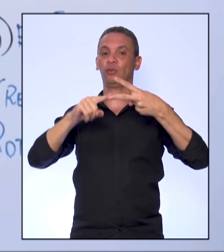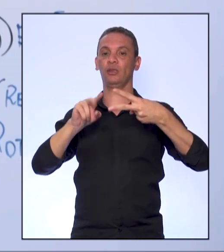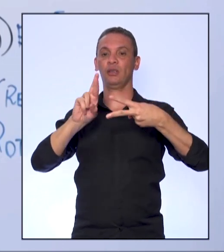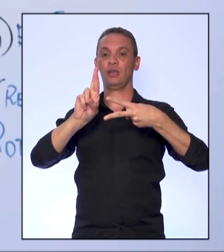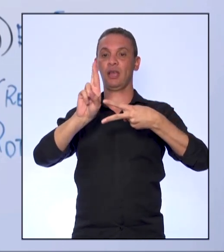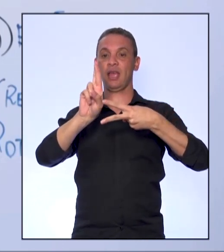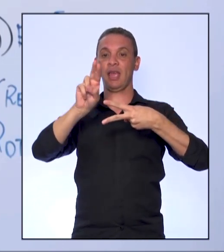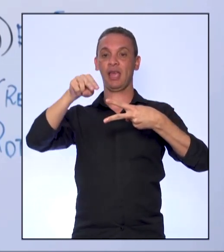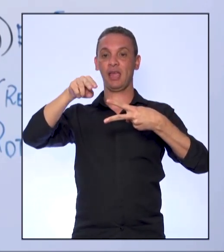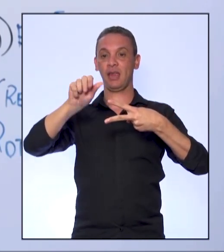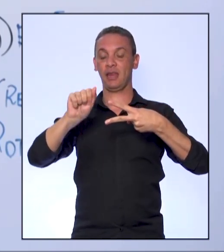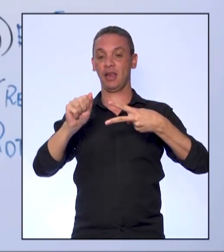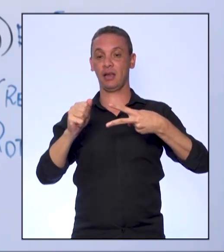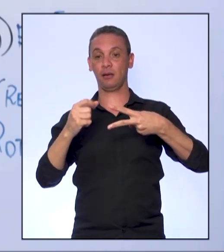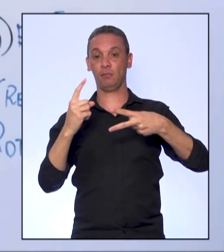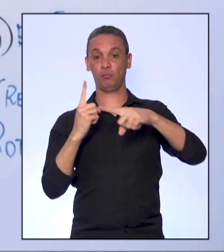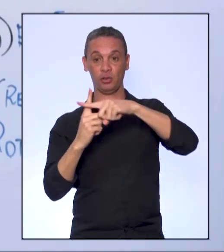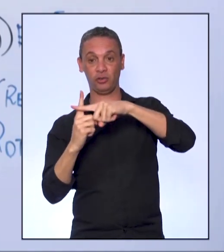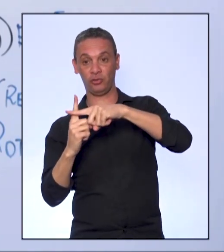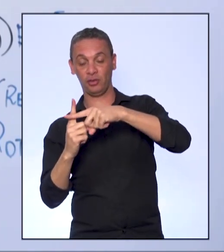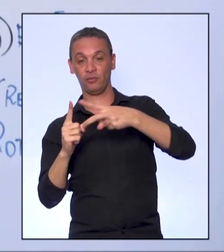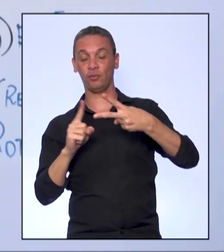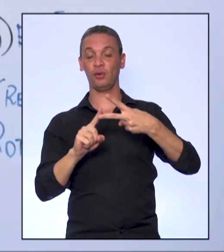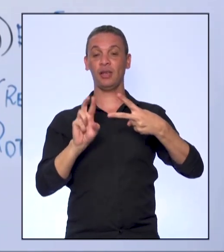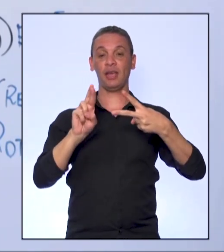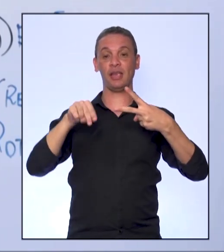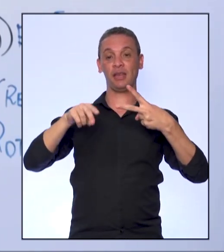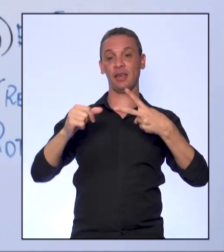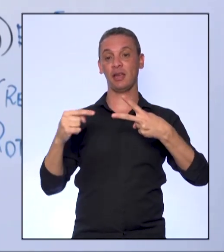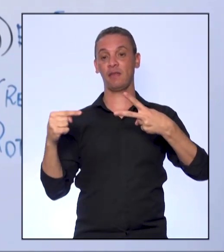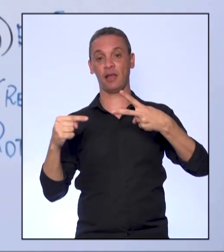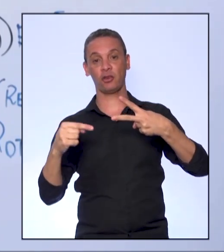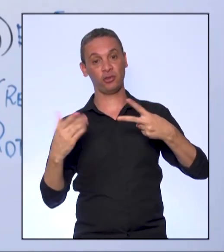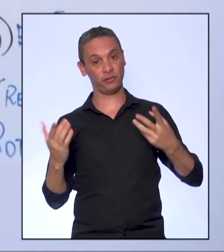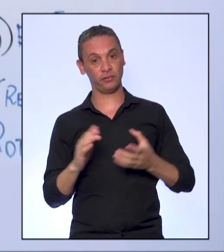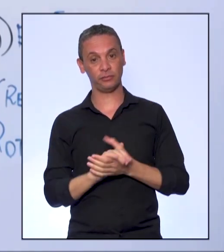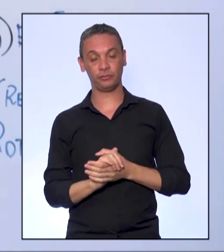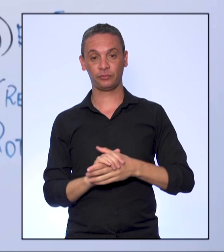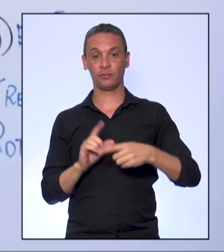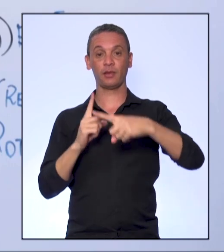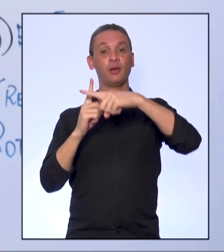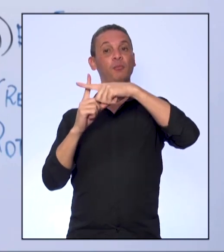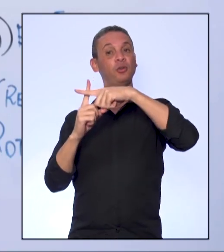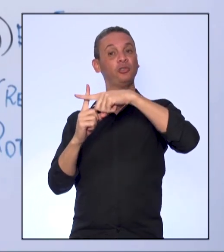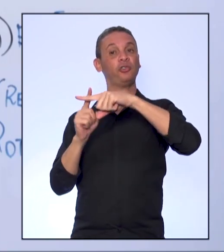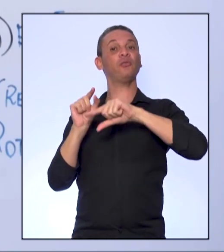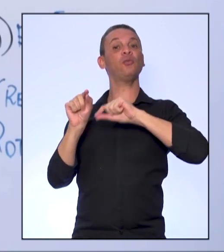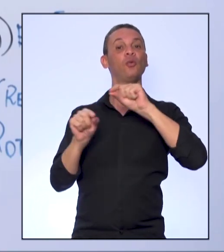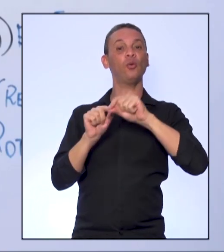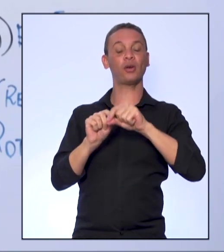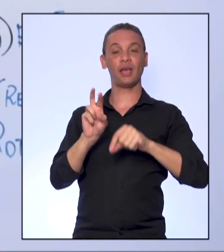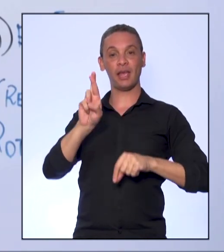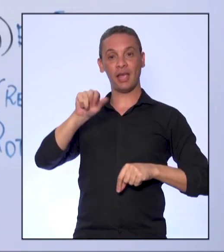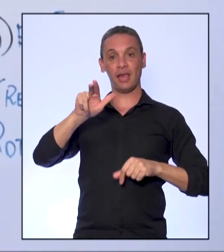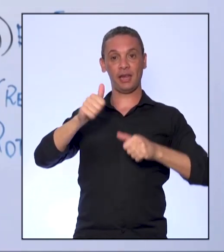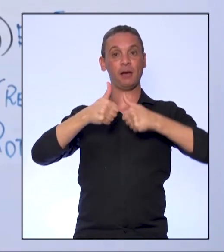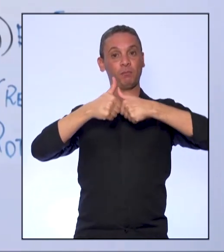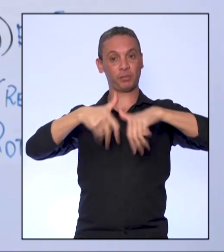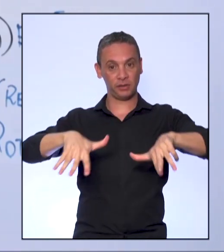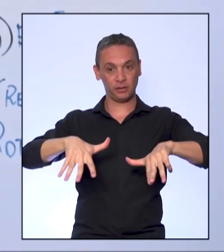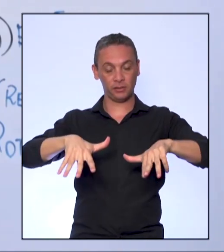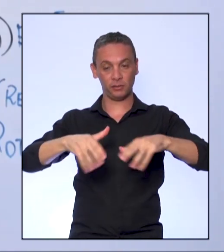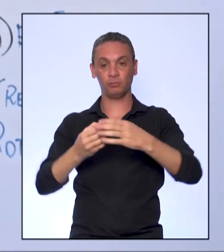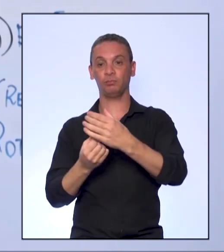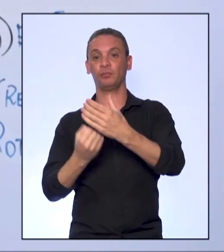novo, galera, qual a diferença de positivo para negativo? Vou bater nessa tecla aqui, tá? Positivo, de novo, é o RNA mensageiro e